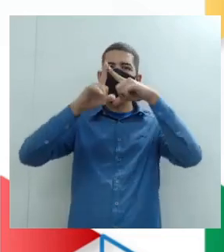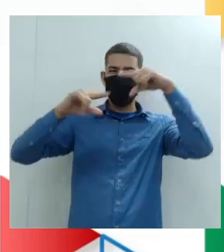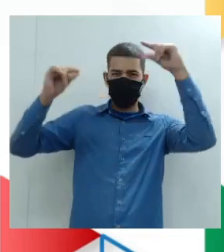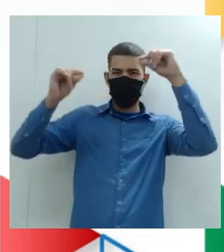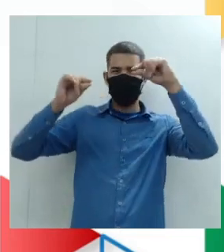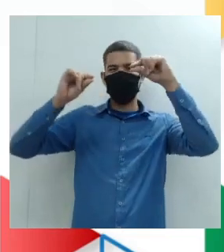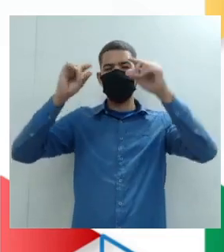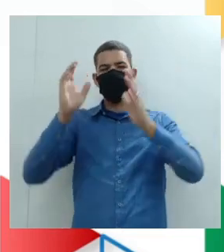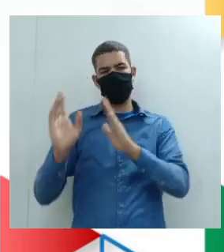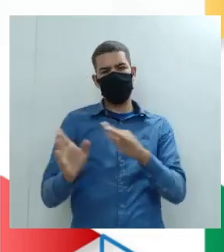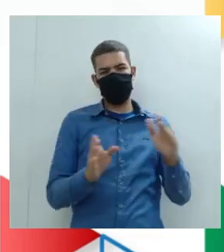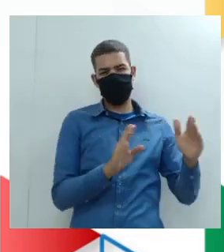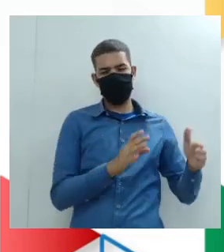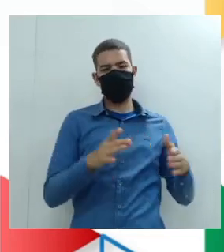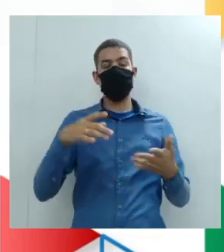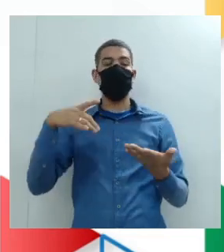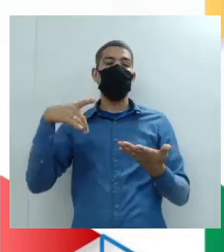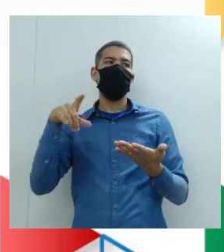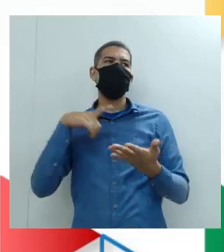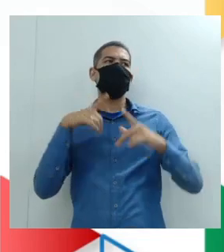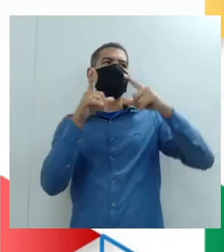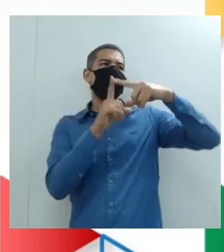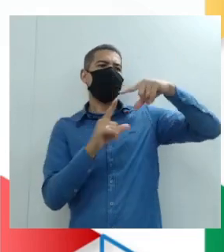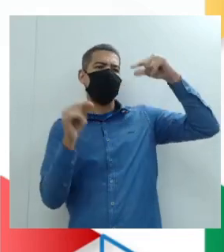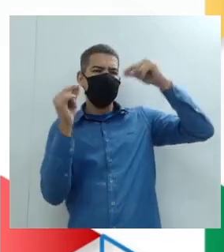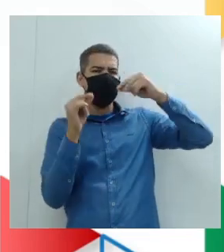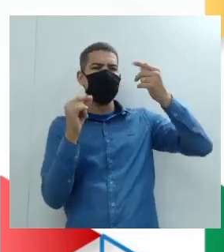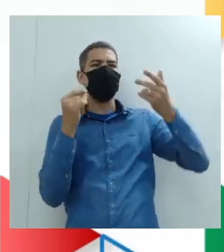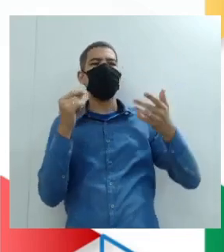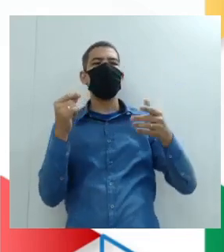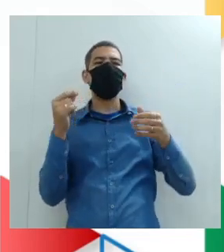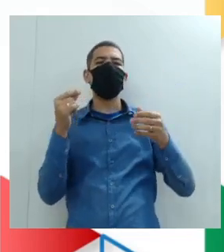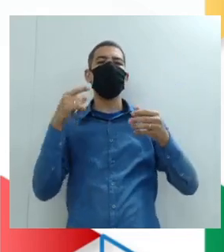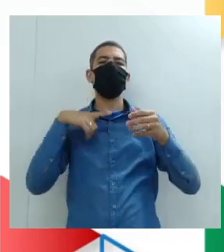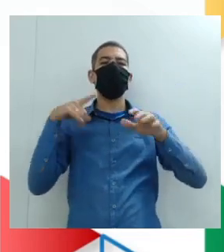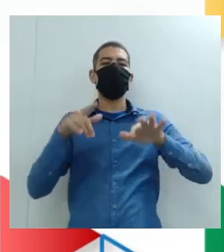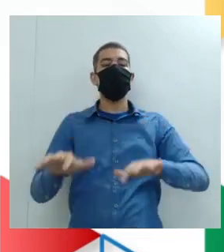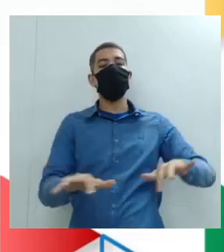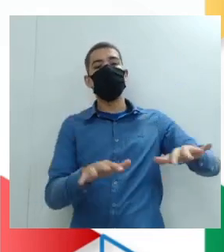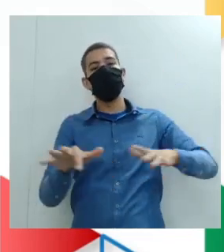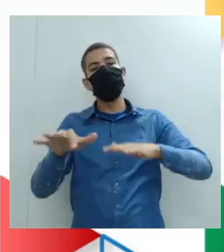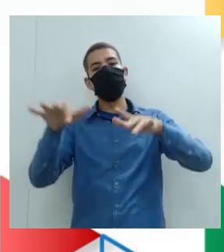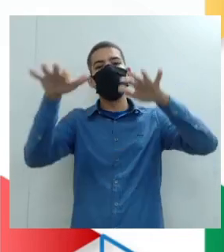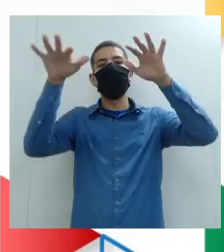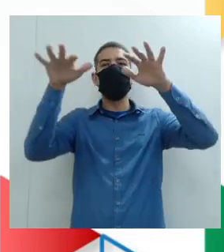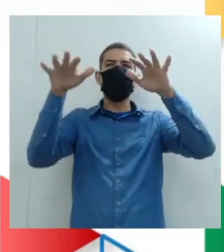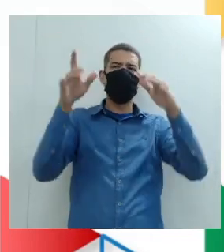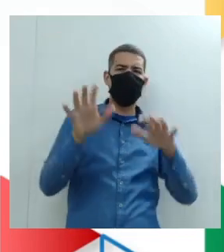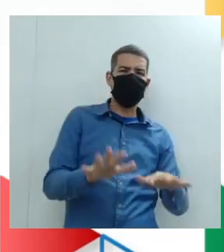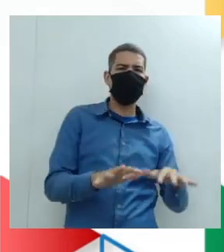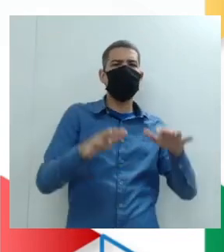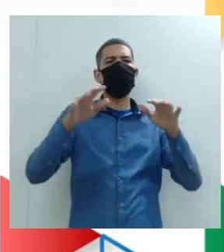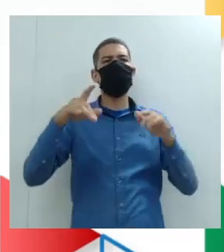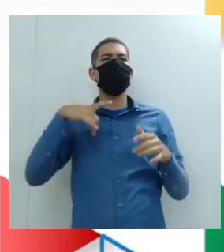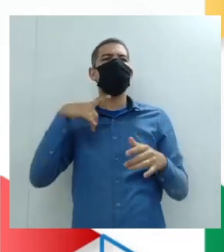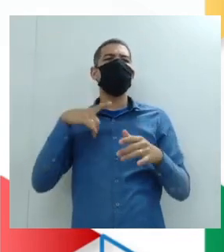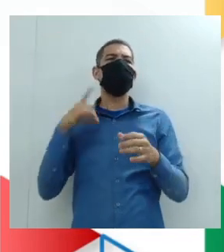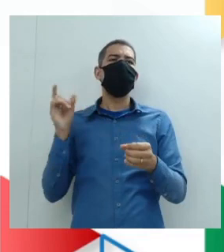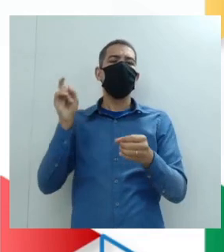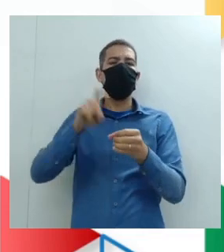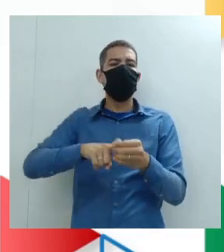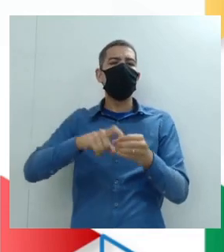lunares, né? Da fase que a Lua vem e aí aumenta o nível do mar, depois voltava, então invadia a Terra,